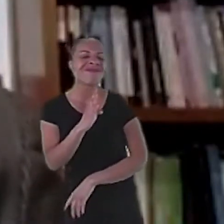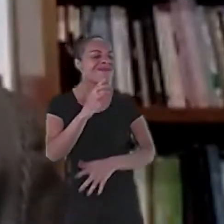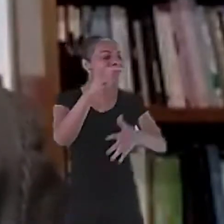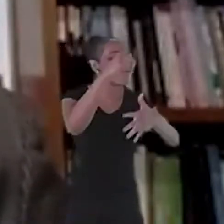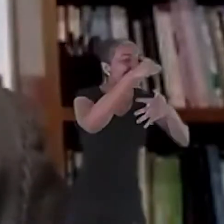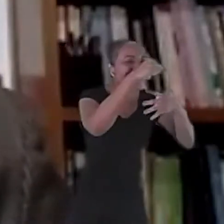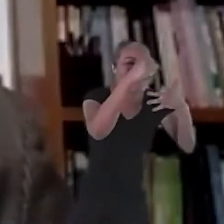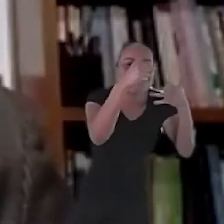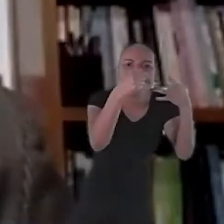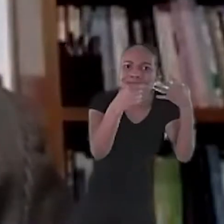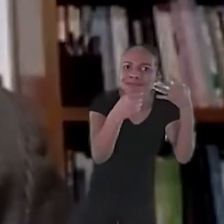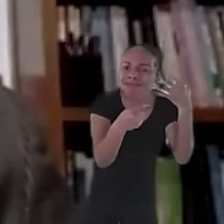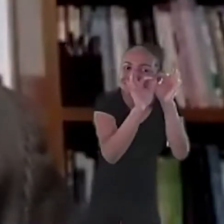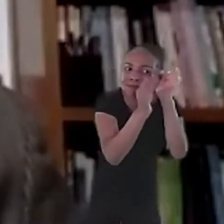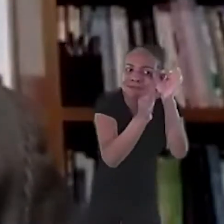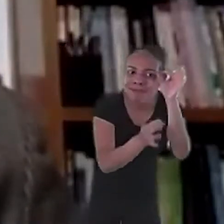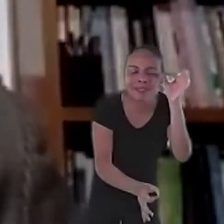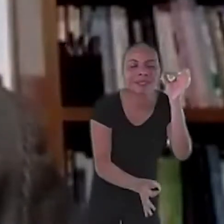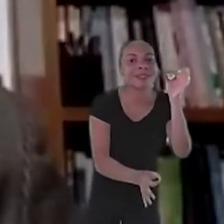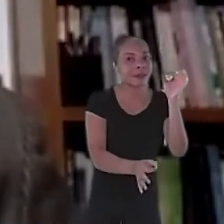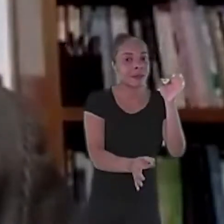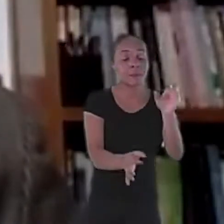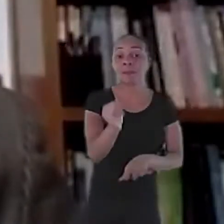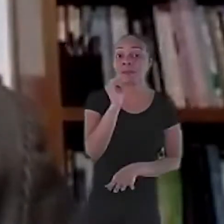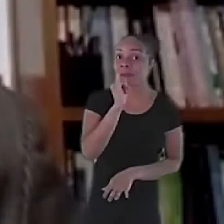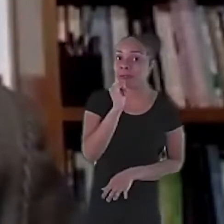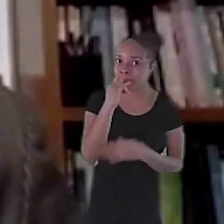sentidos. Por exemplo,